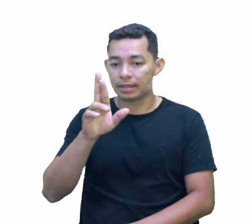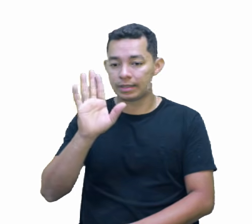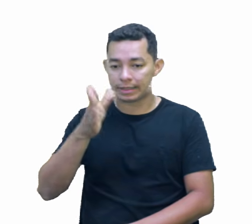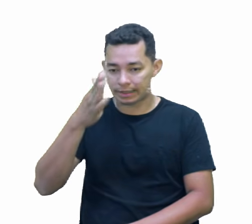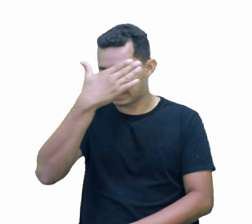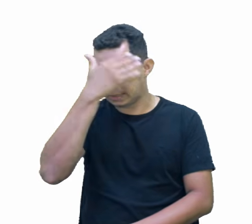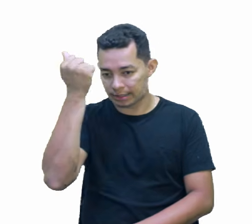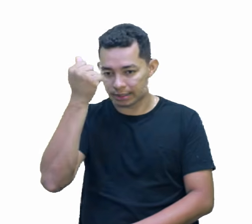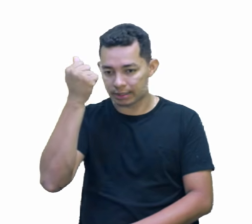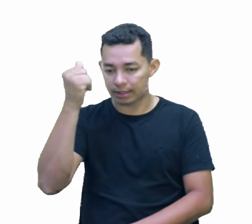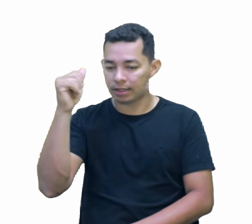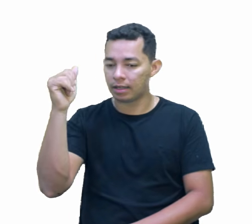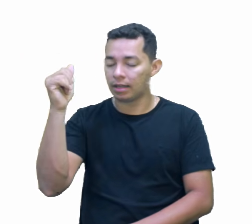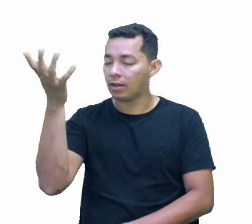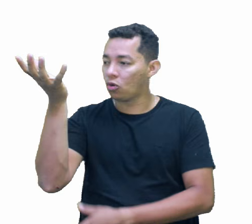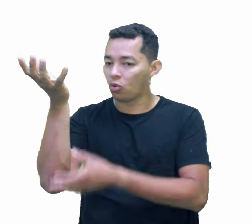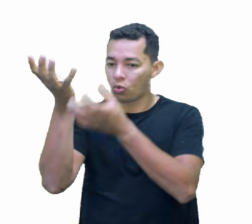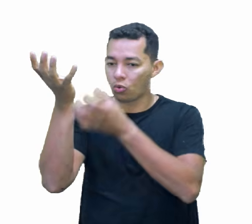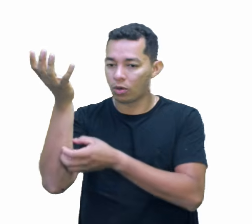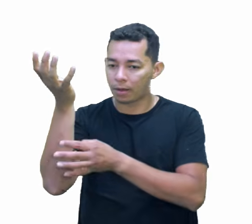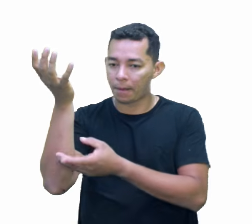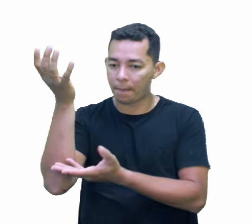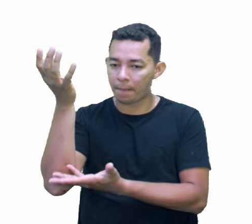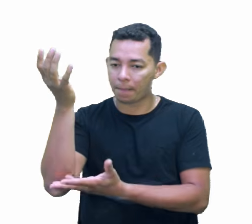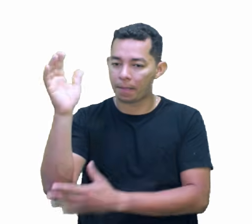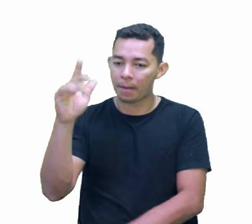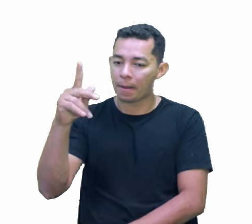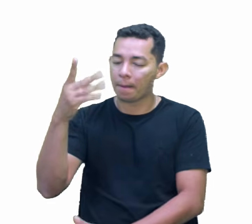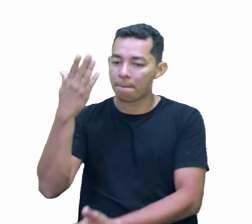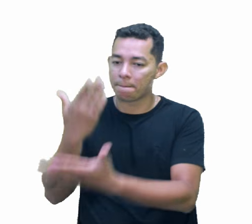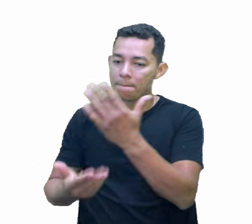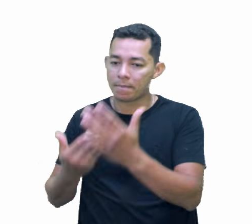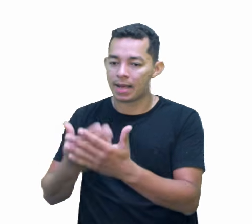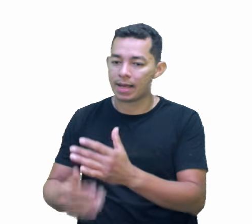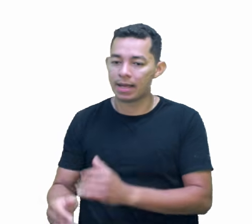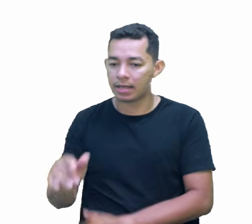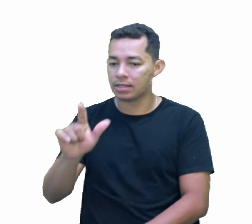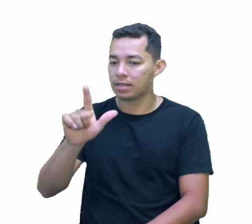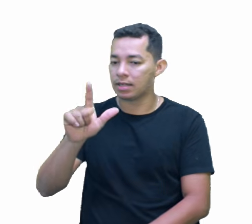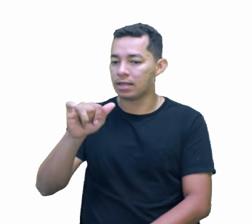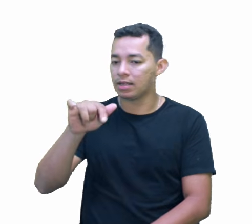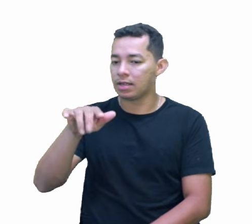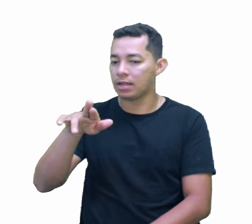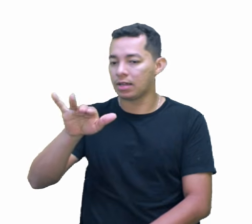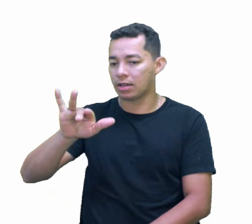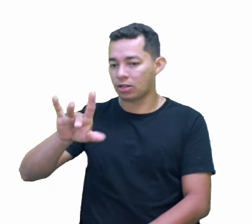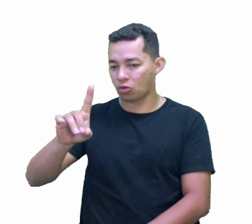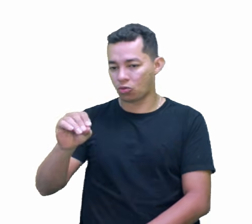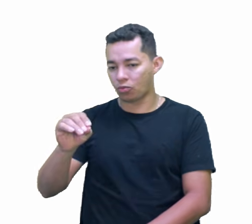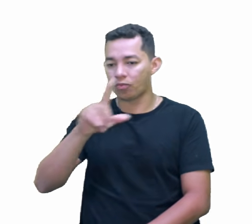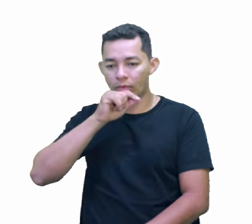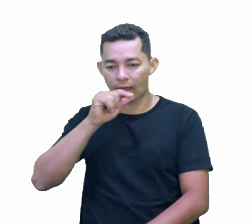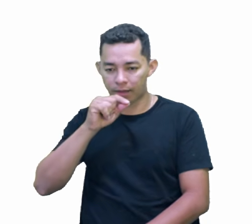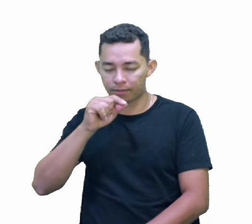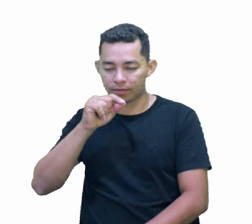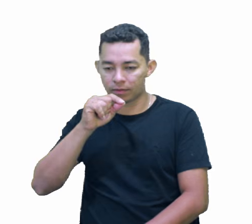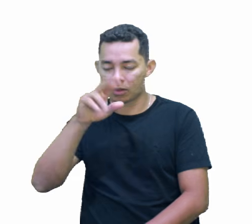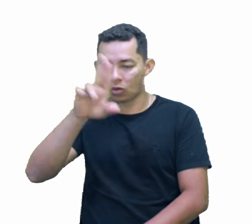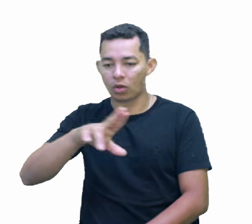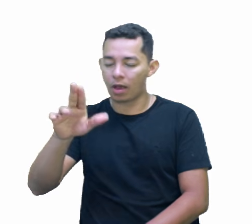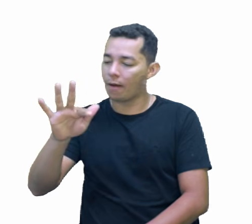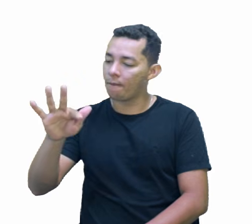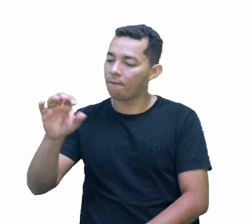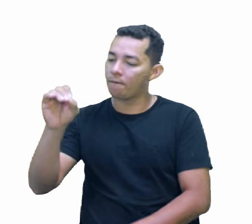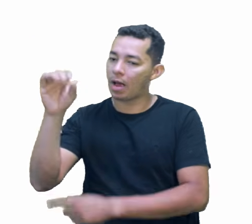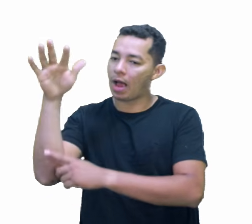os vegetais perdem muito líquido pela folha. Então, ele já tem uma forma de folha, que